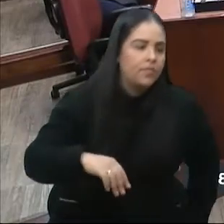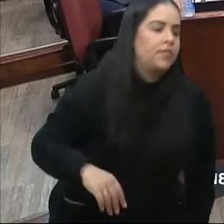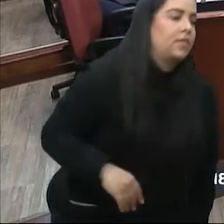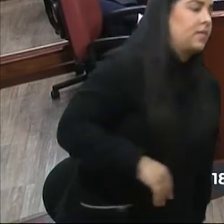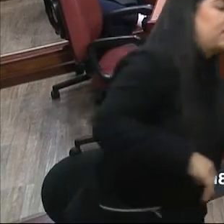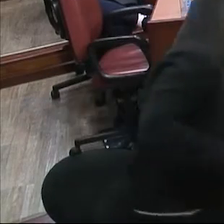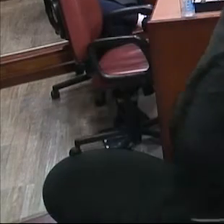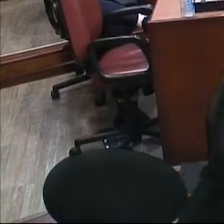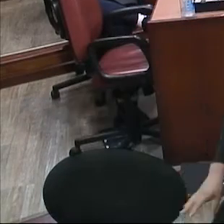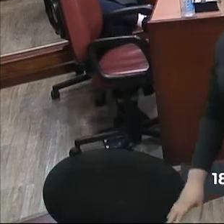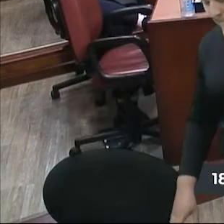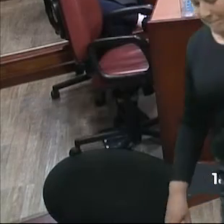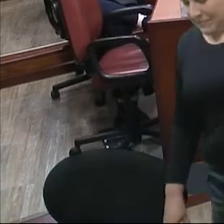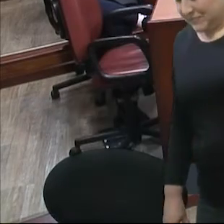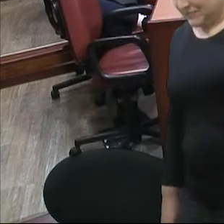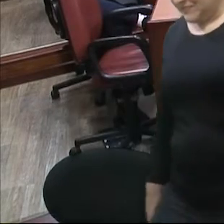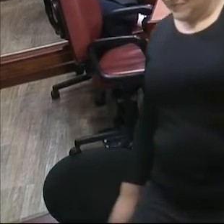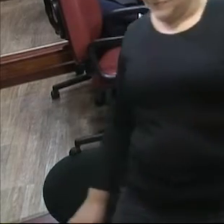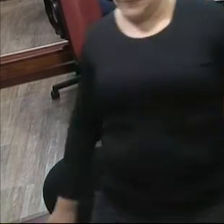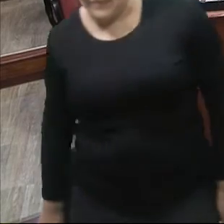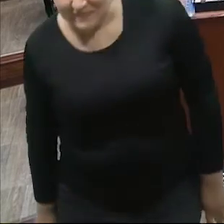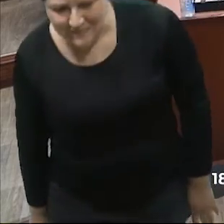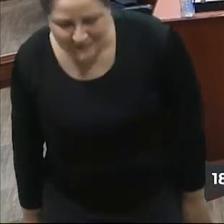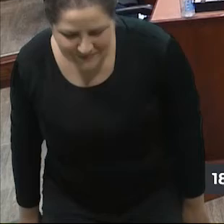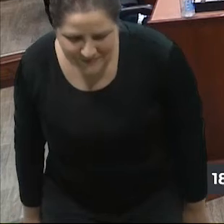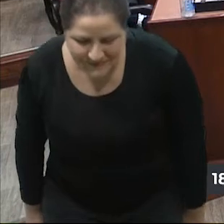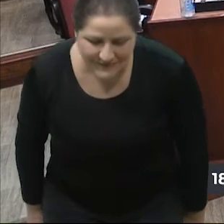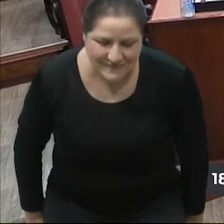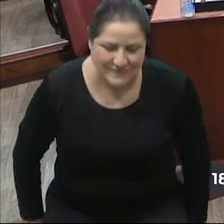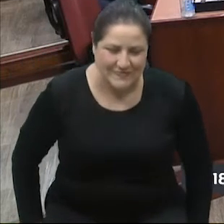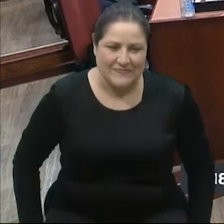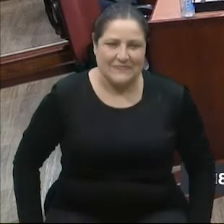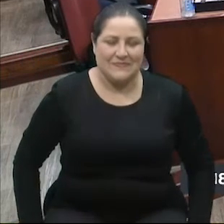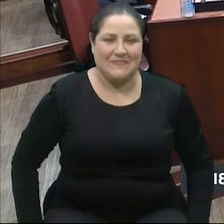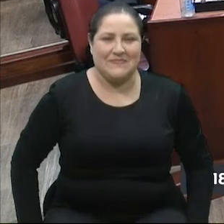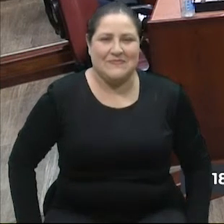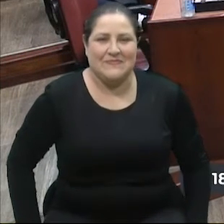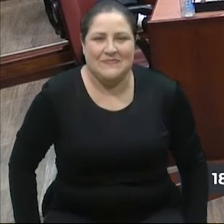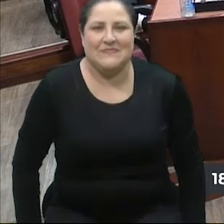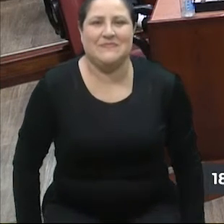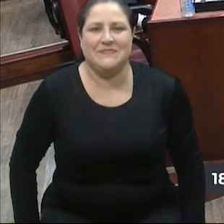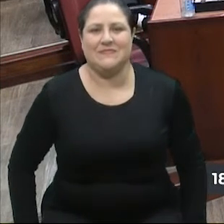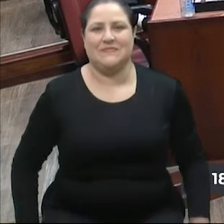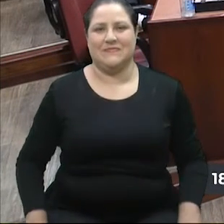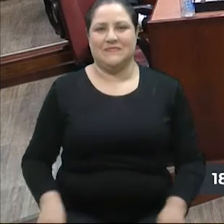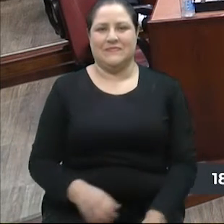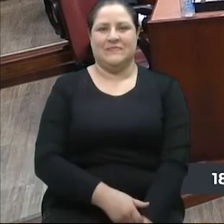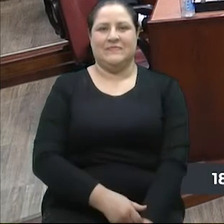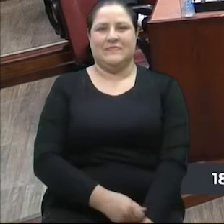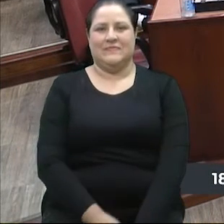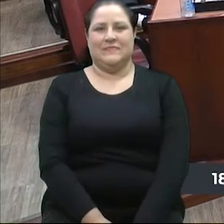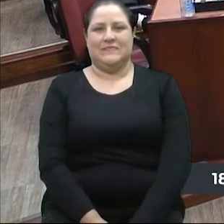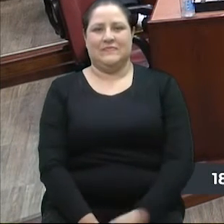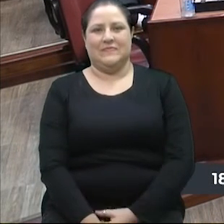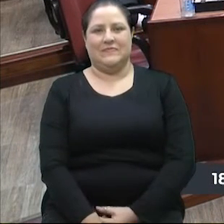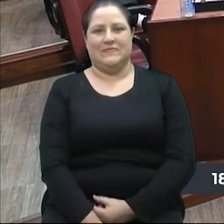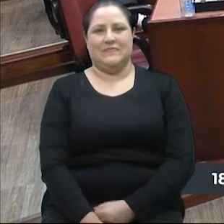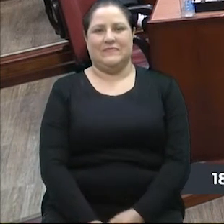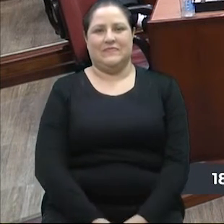Vereador Petrini, parabéns pelo tema e valorizo por essa demanda que o senhor tem, pela bandeira que você tem.